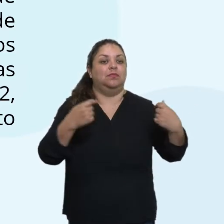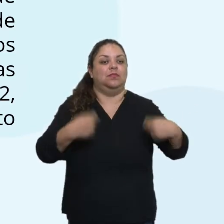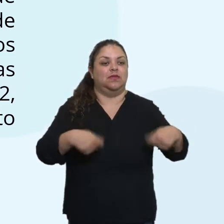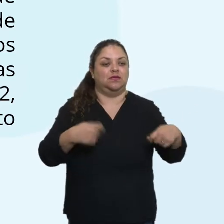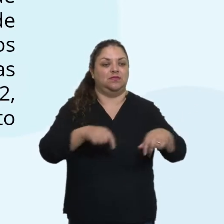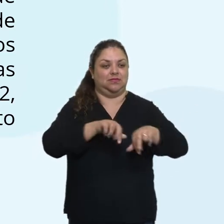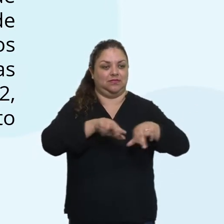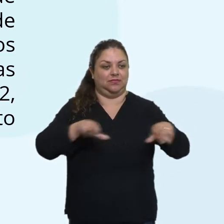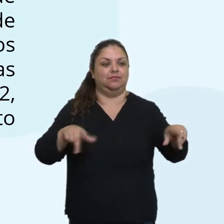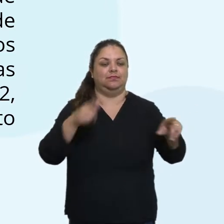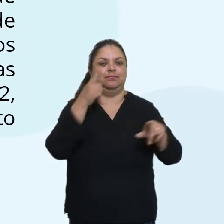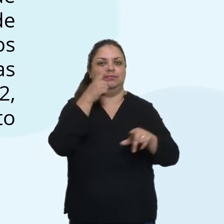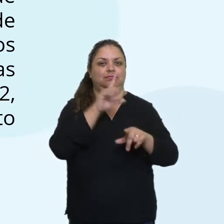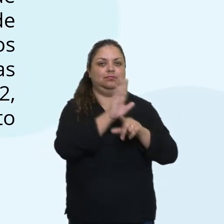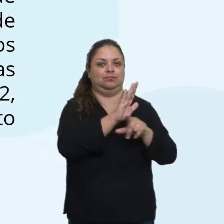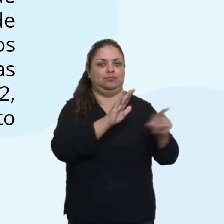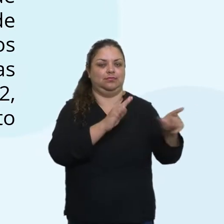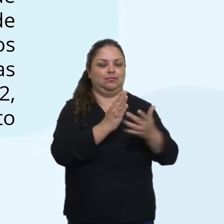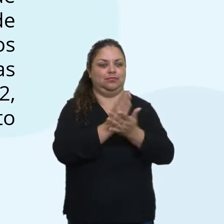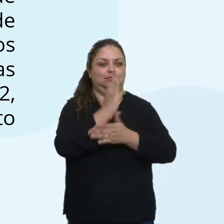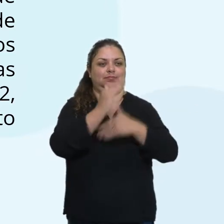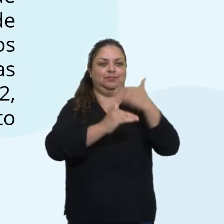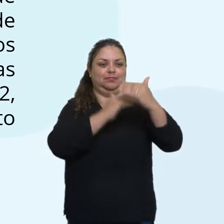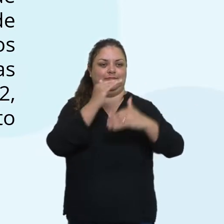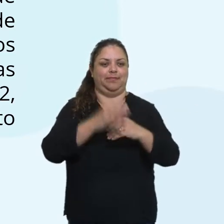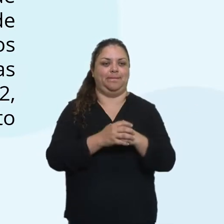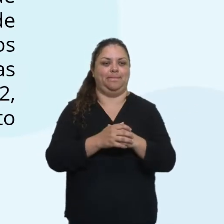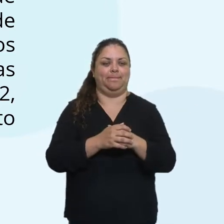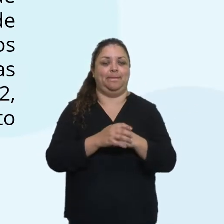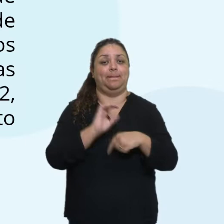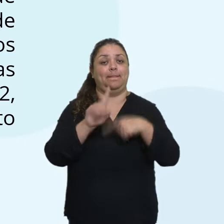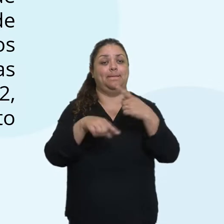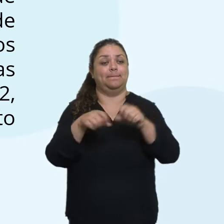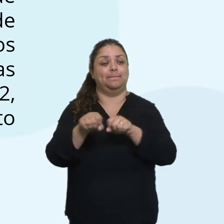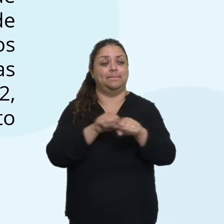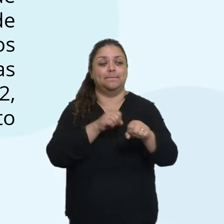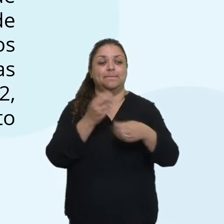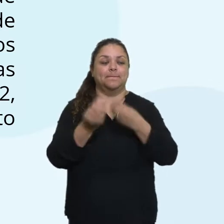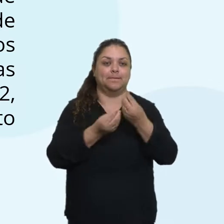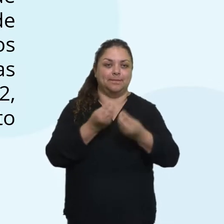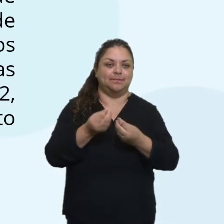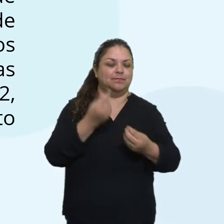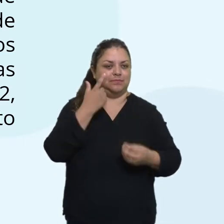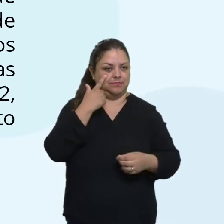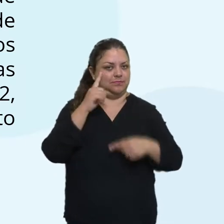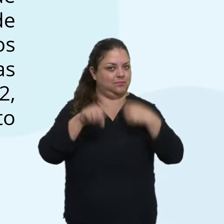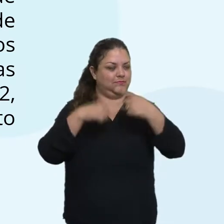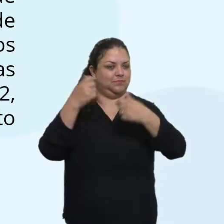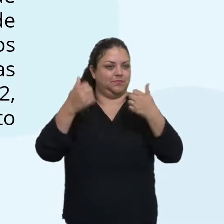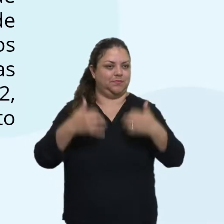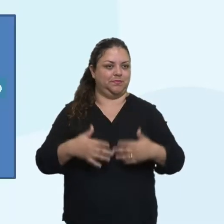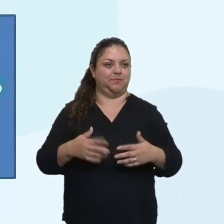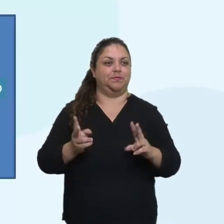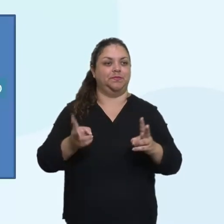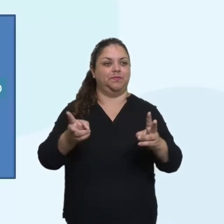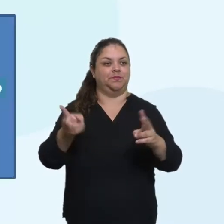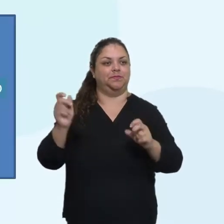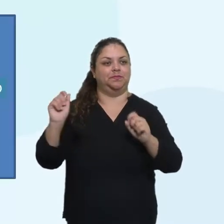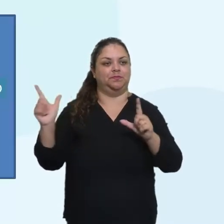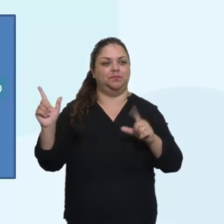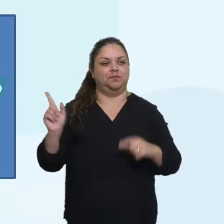relação às habilidades nessa própria formação eu vou explicar um pouco melhor isso tá então continuando bom